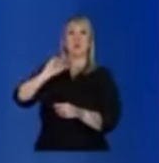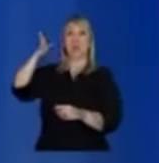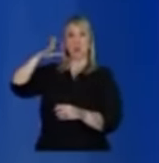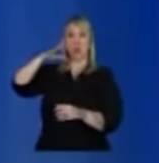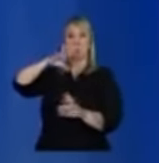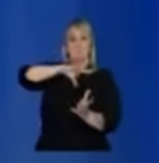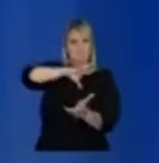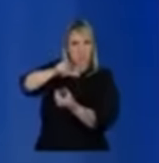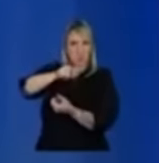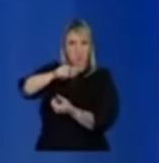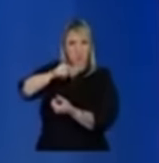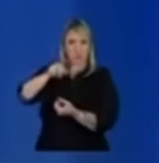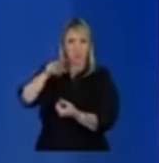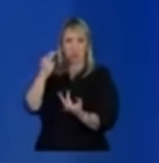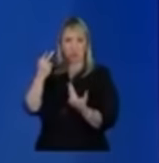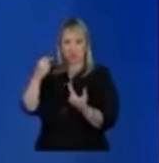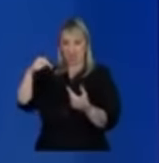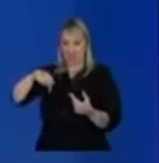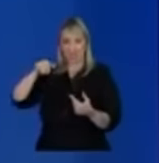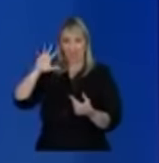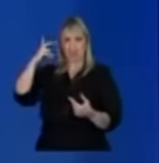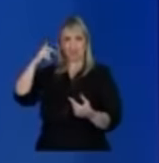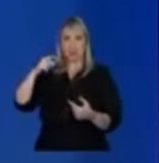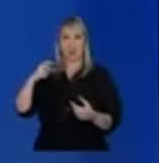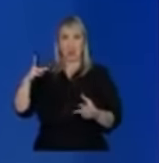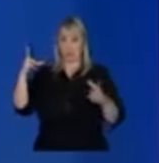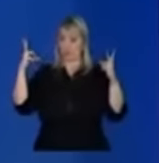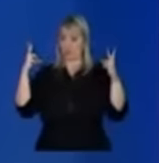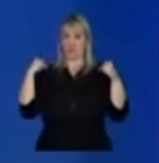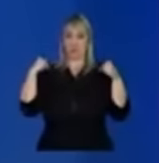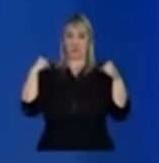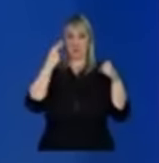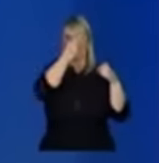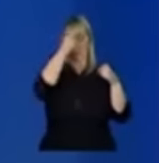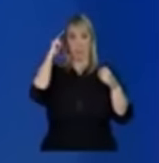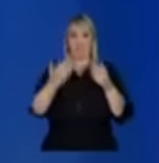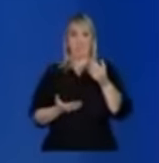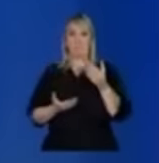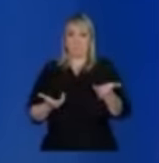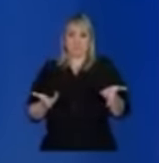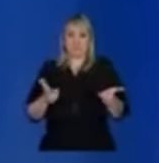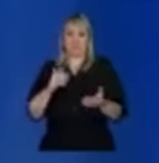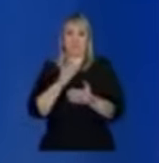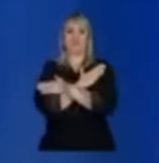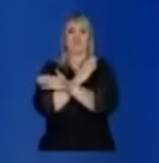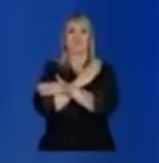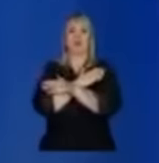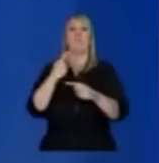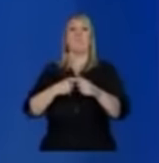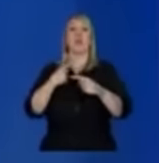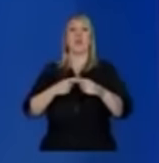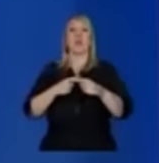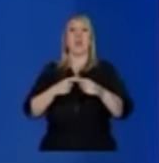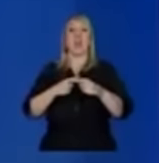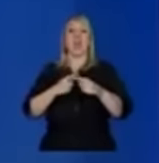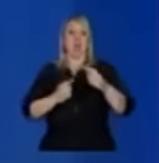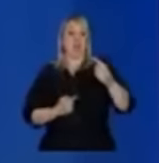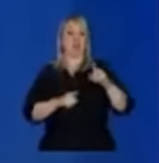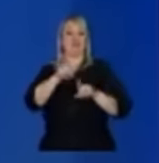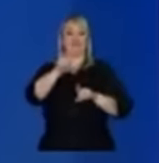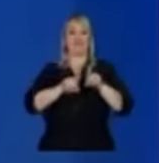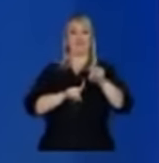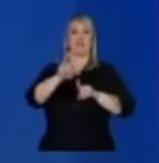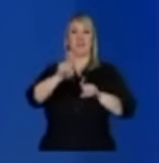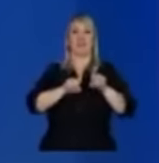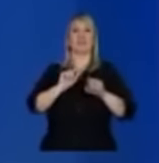aqui. Os motoristas do Uber vão perder o emprego. Porque a concorrência, quando é